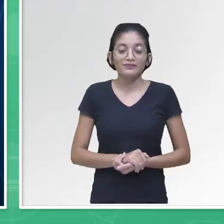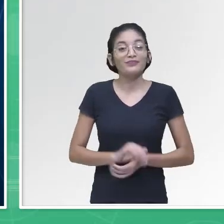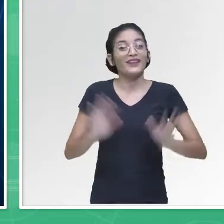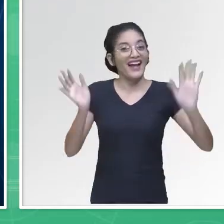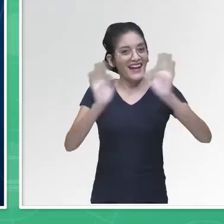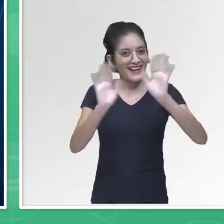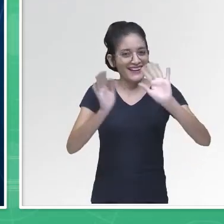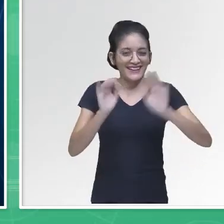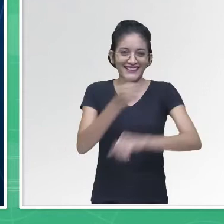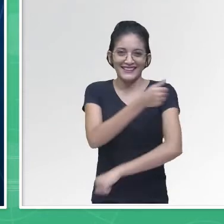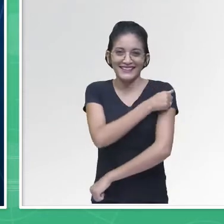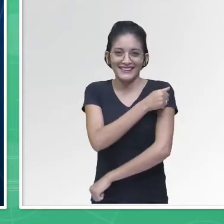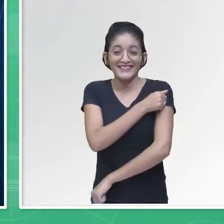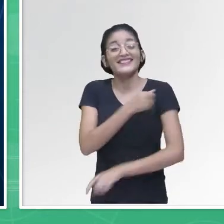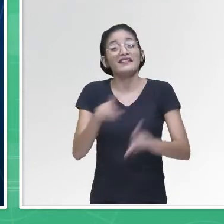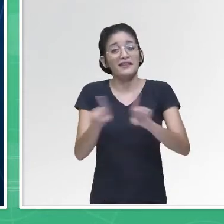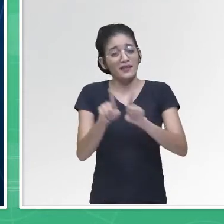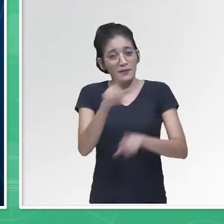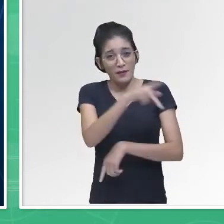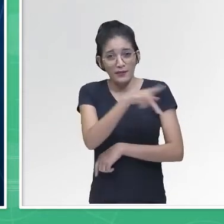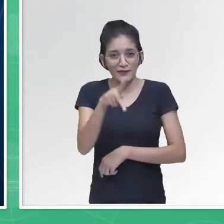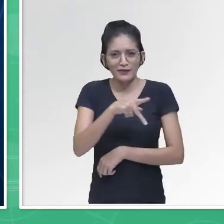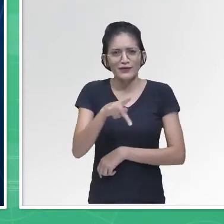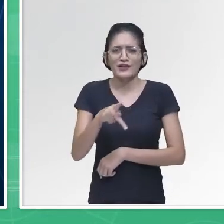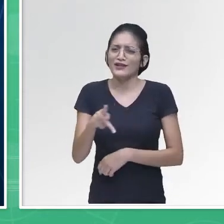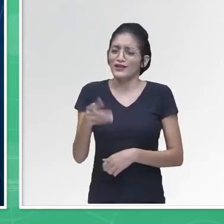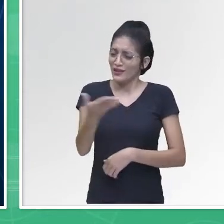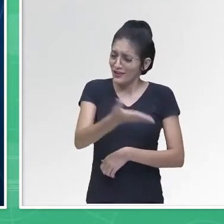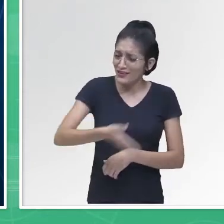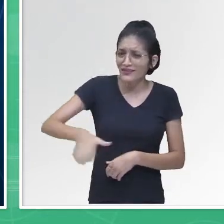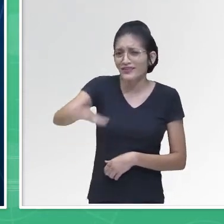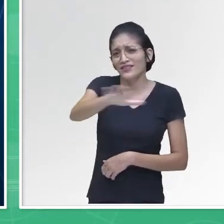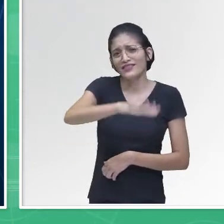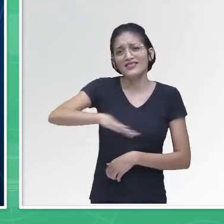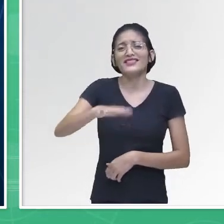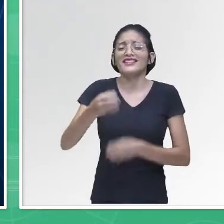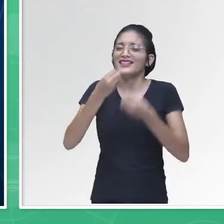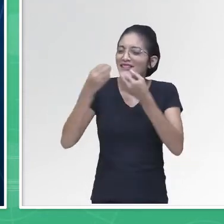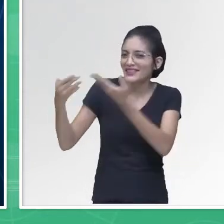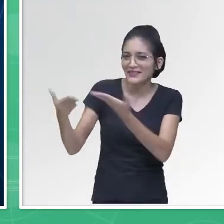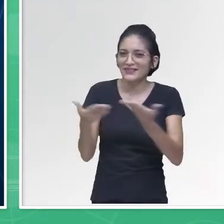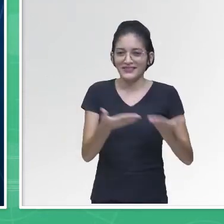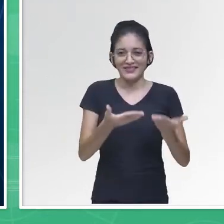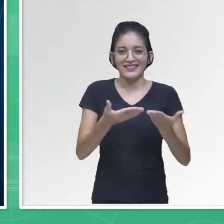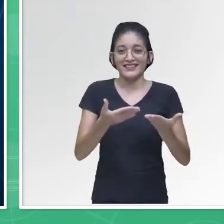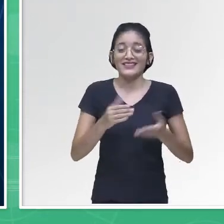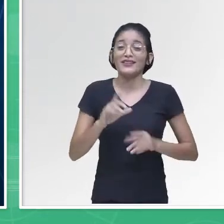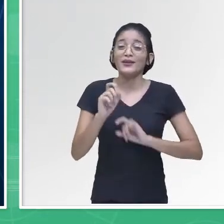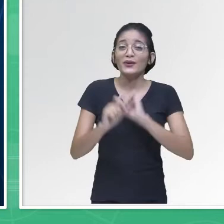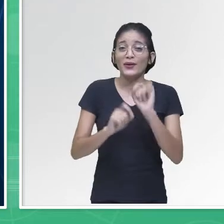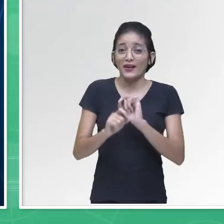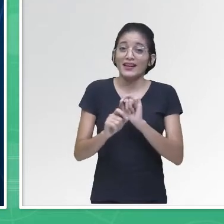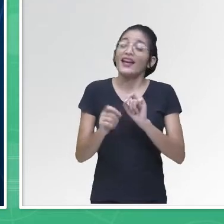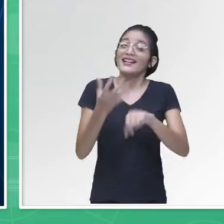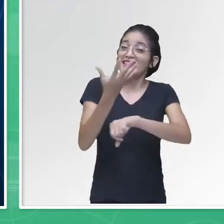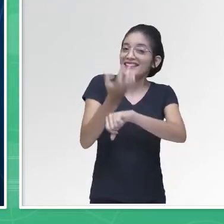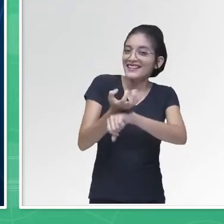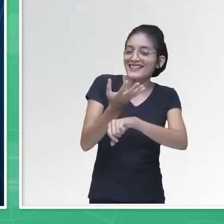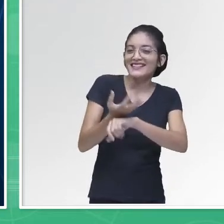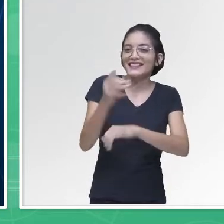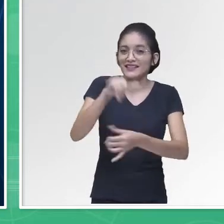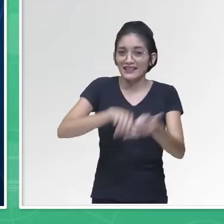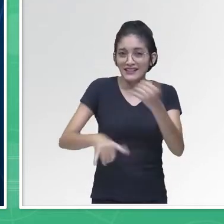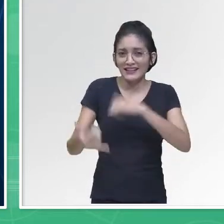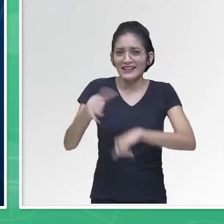Olá, alunos! Olá, professores! Sejam todos bem-vindos à Química